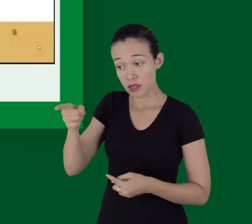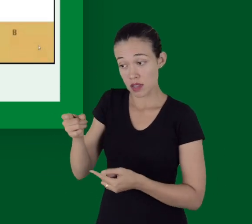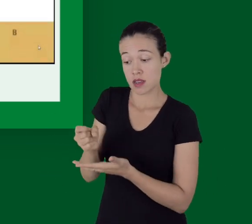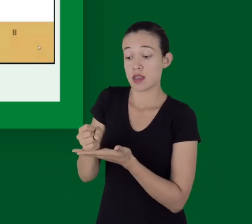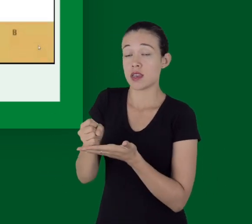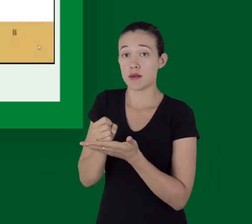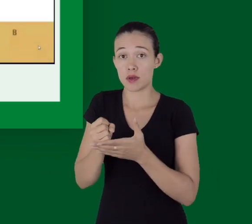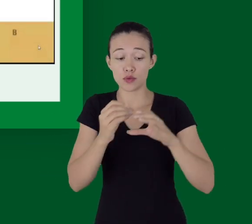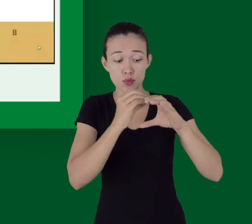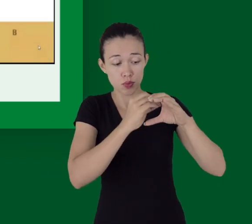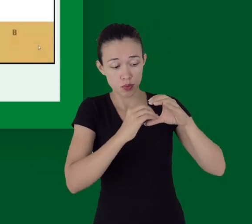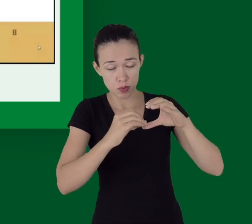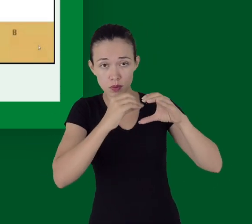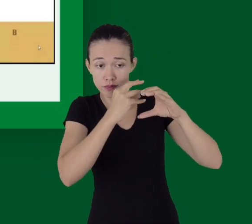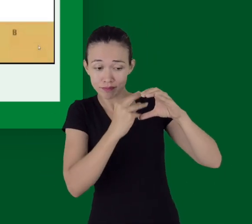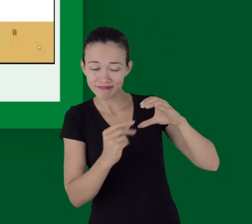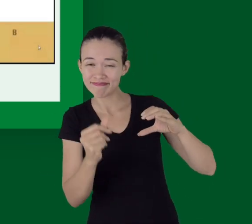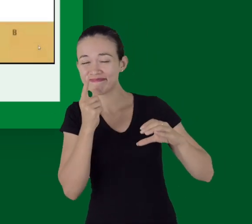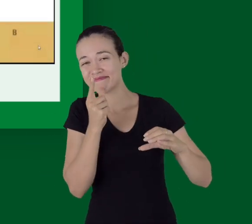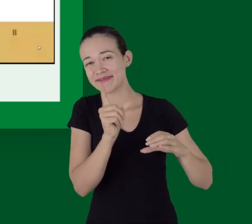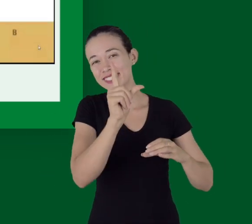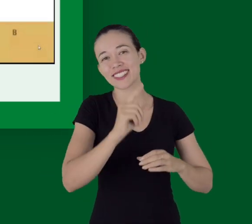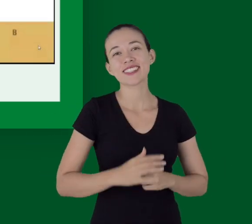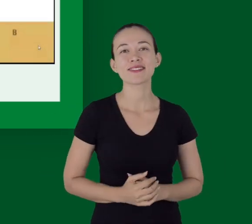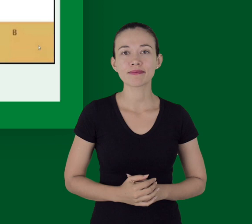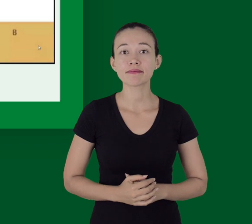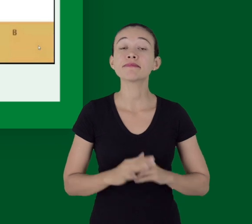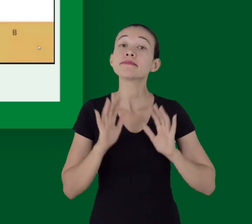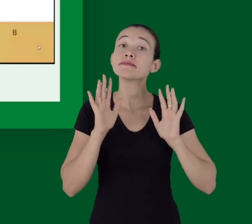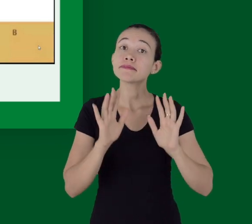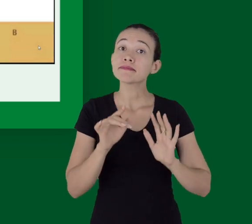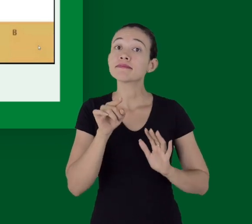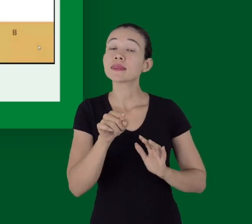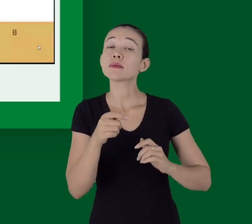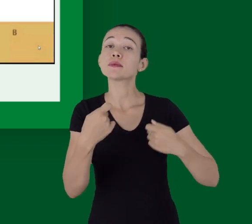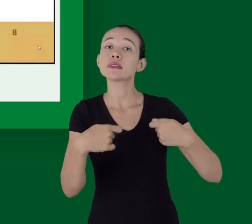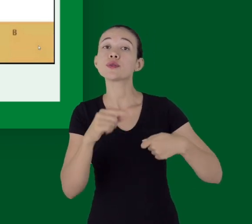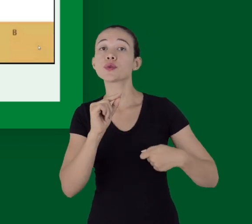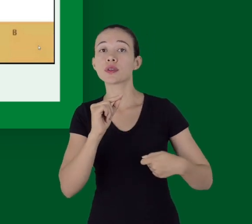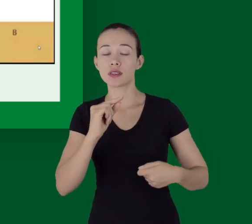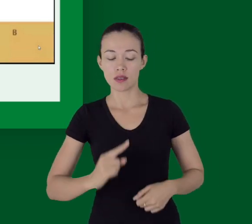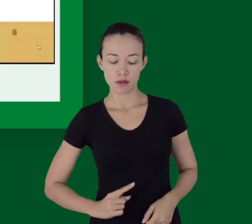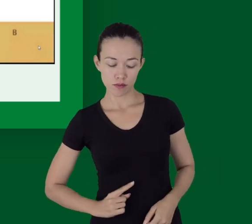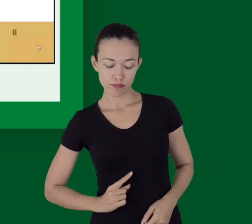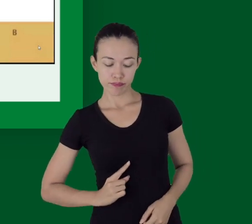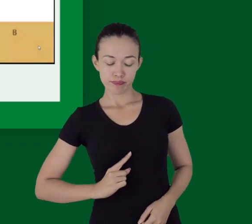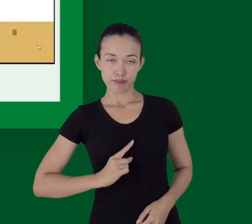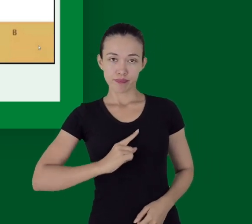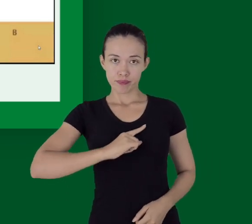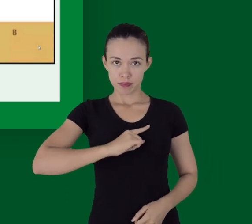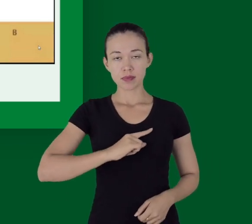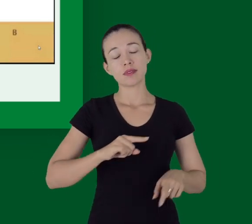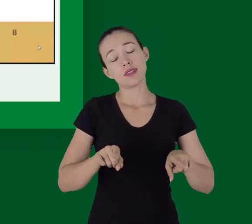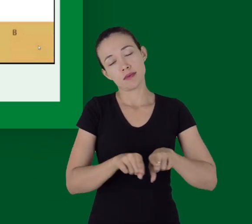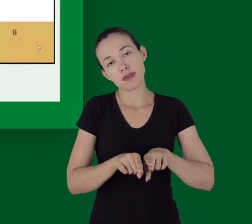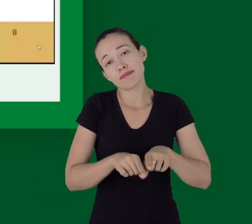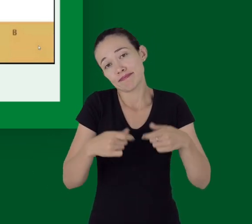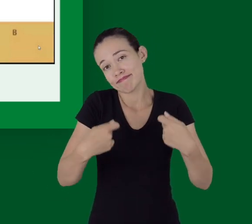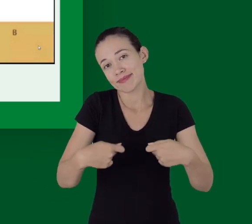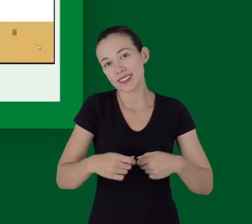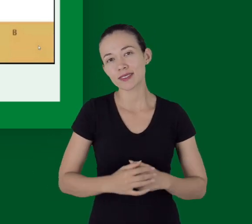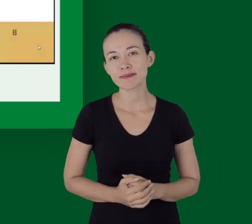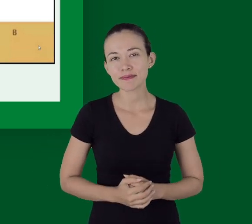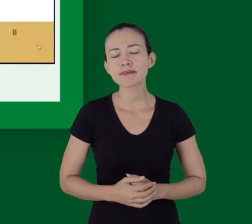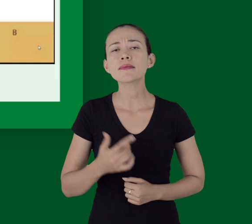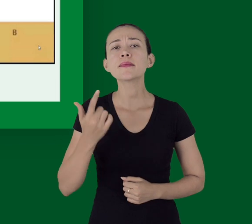para a angioplastia de qualquer forma, né? E, para resumir, os conceitos que a gente aprendeu aqui